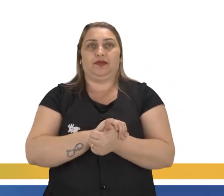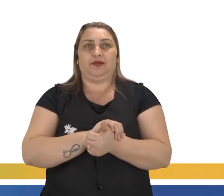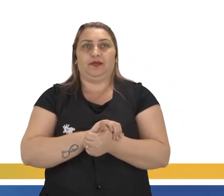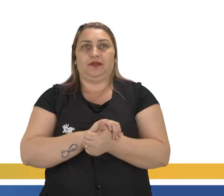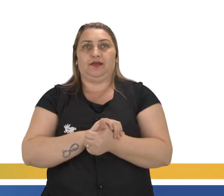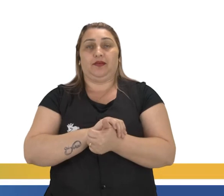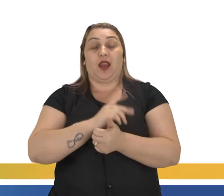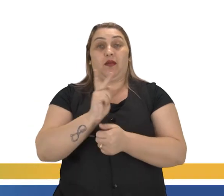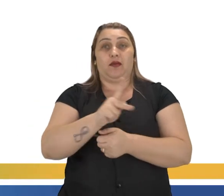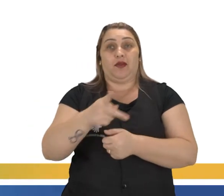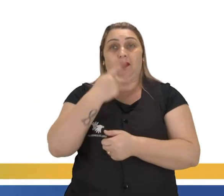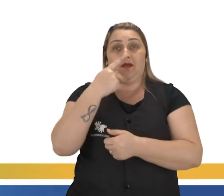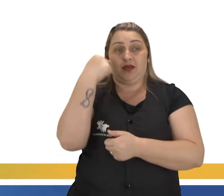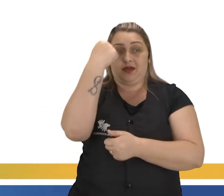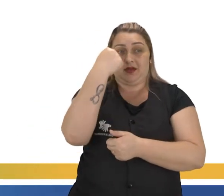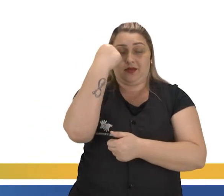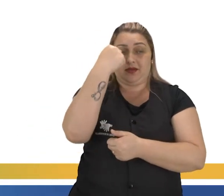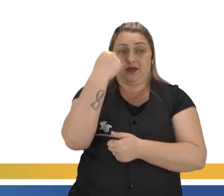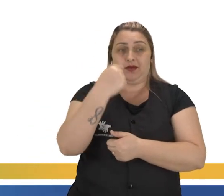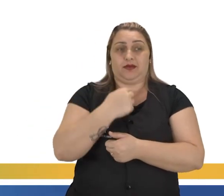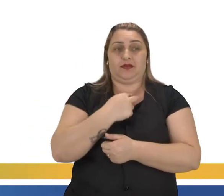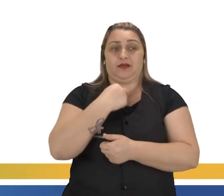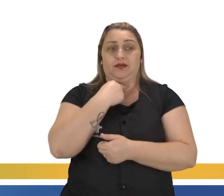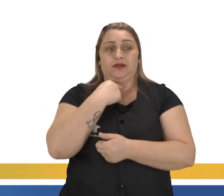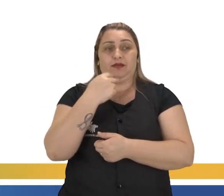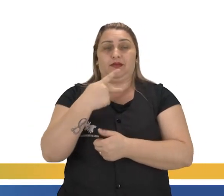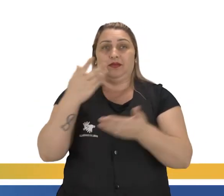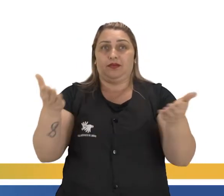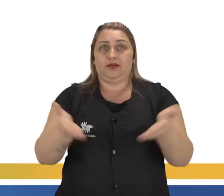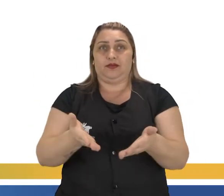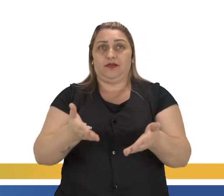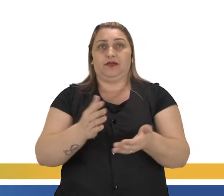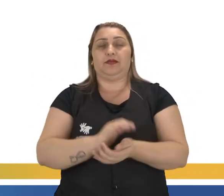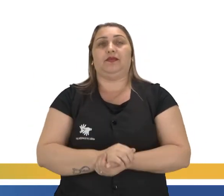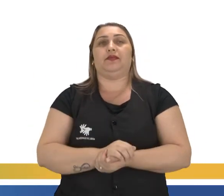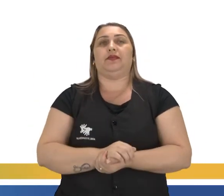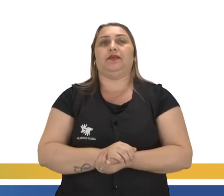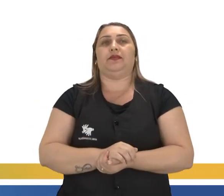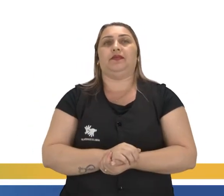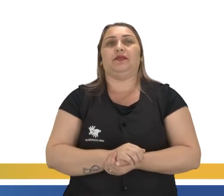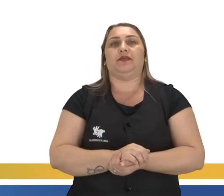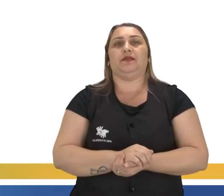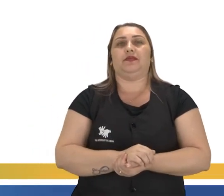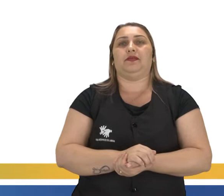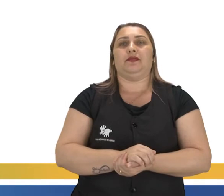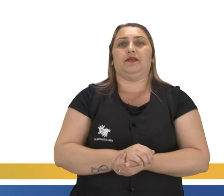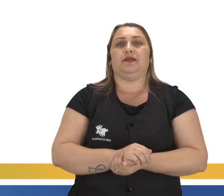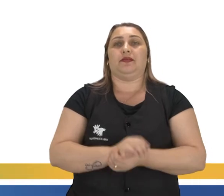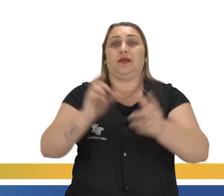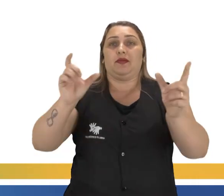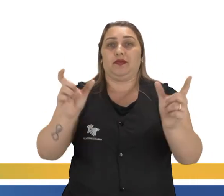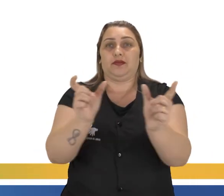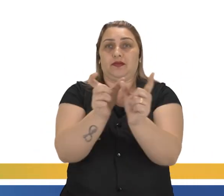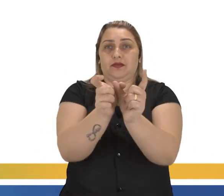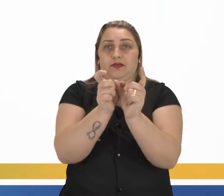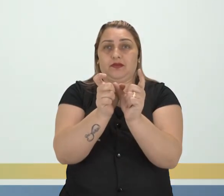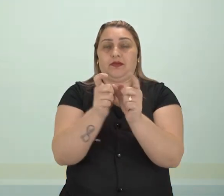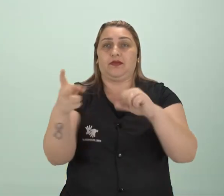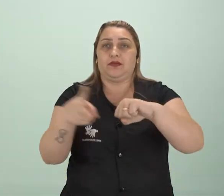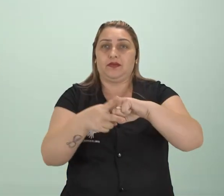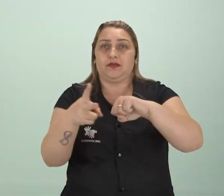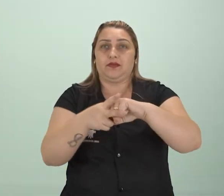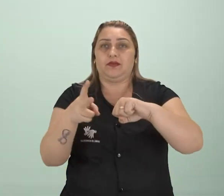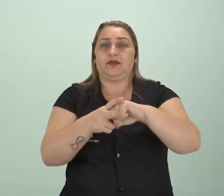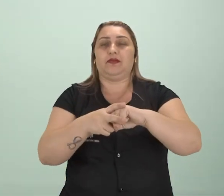no puedo hablar ahora, conjugação equivocada do verbo poder. Ou seja, tanto as conjugações verbais quanto